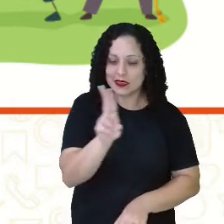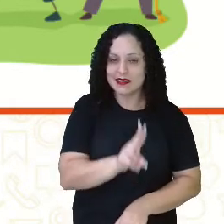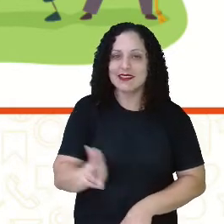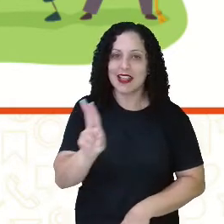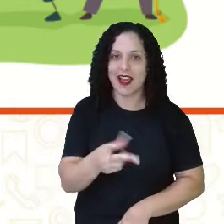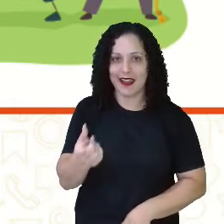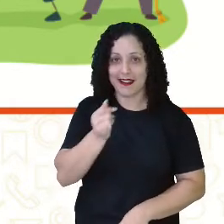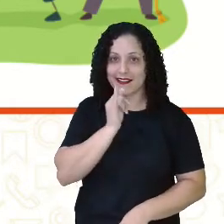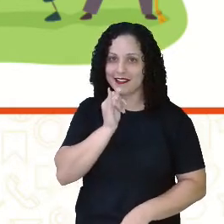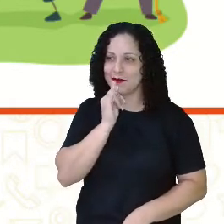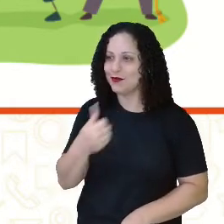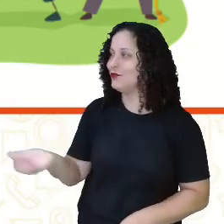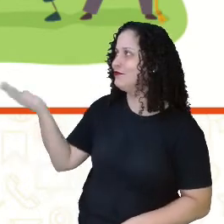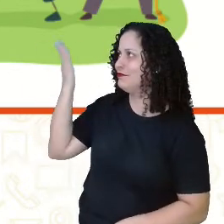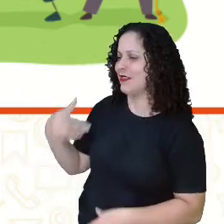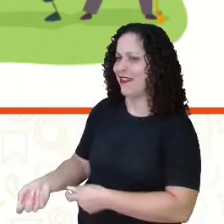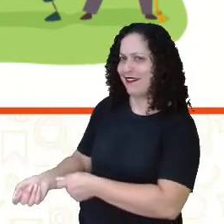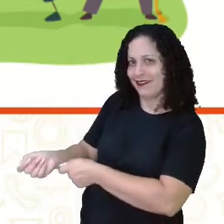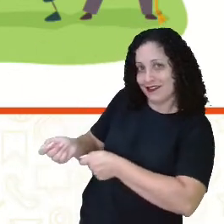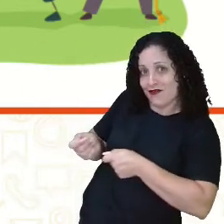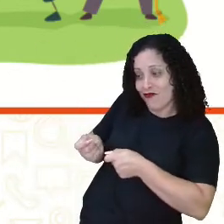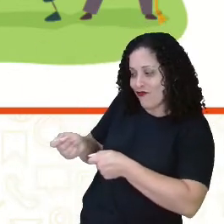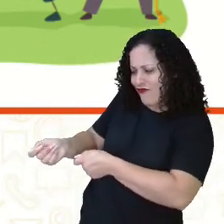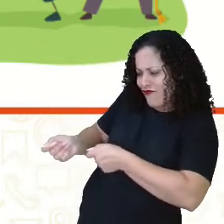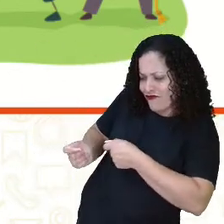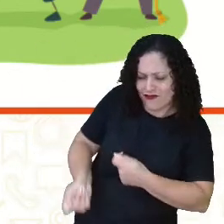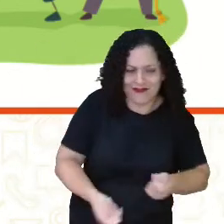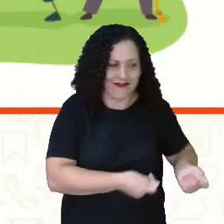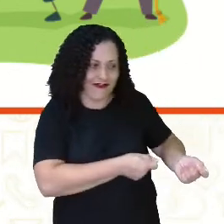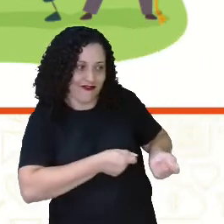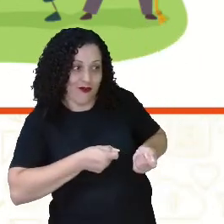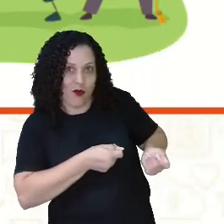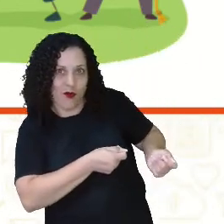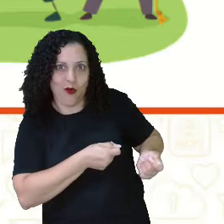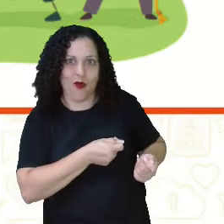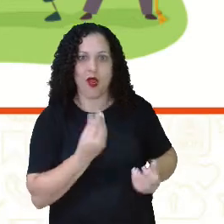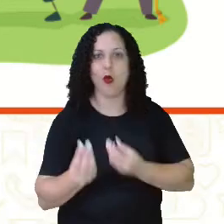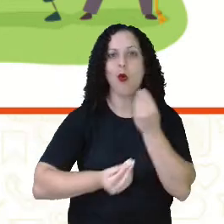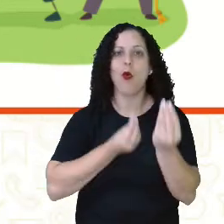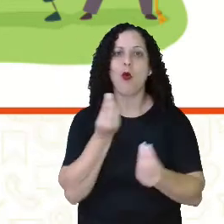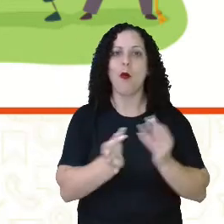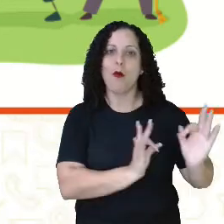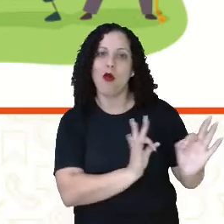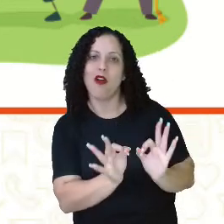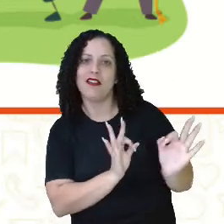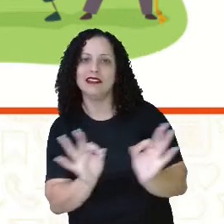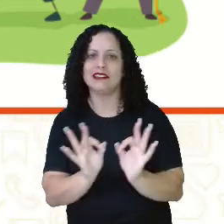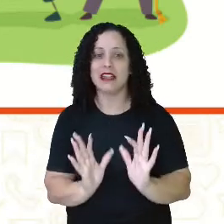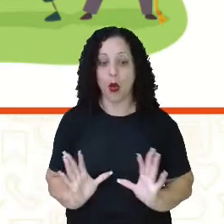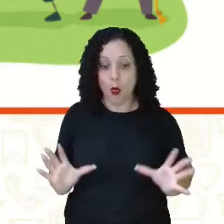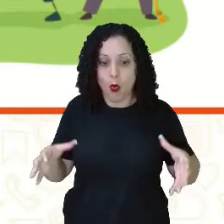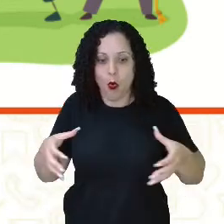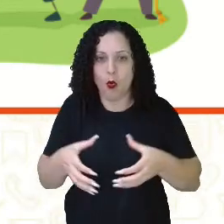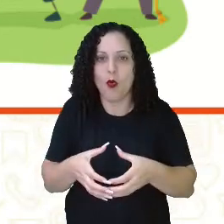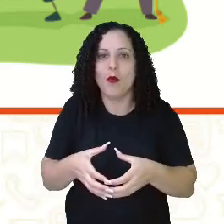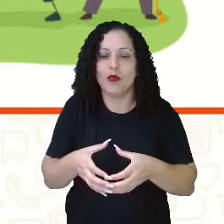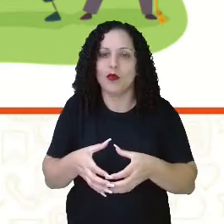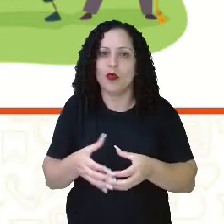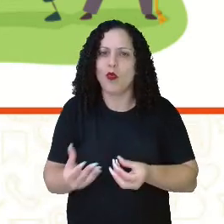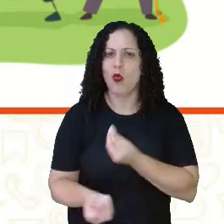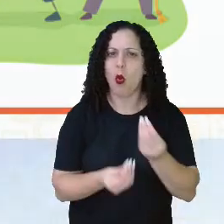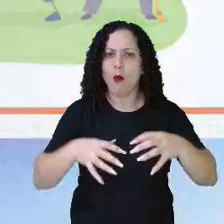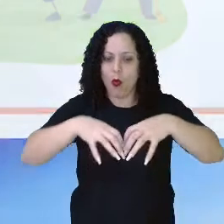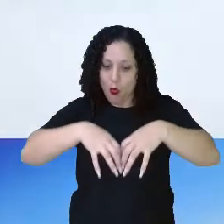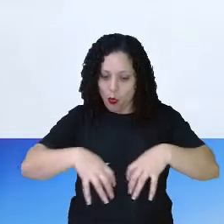um exemplo do cabo de guerra, mas como é que eles vão se organizar enquanto equipe, não é? Com